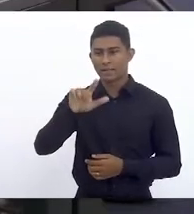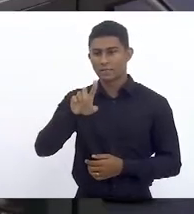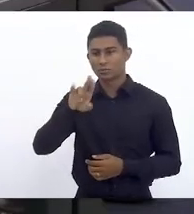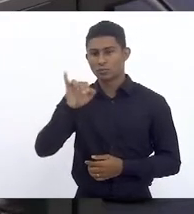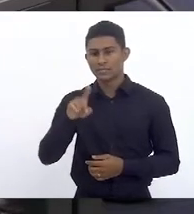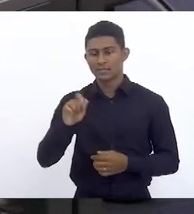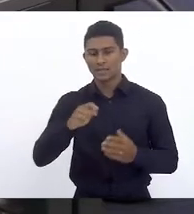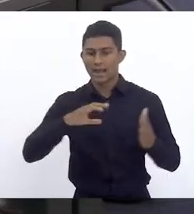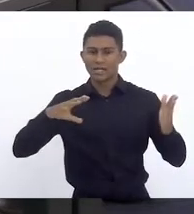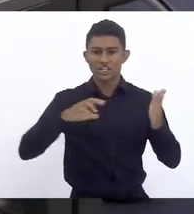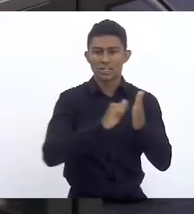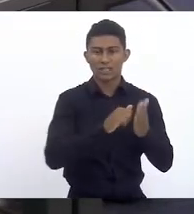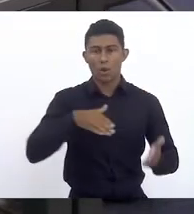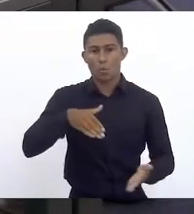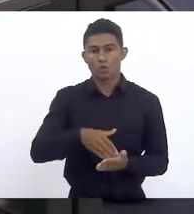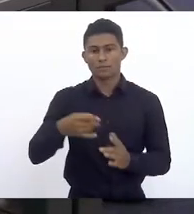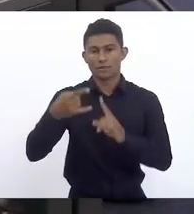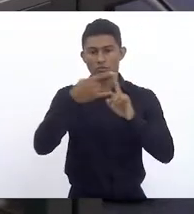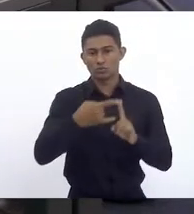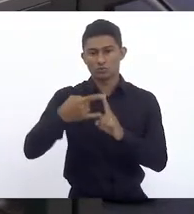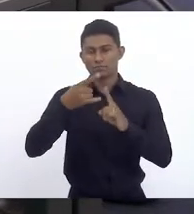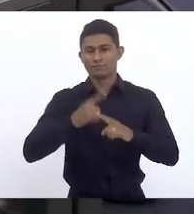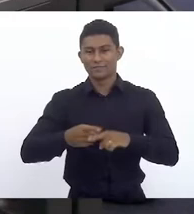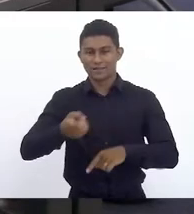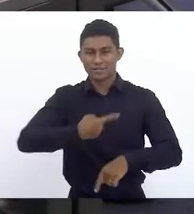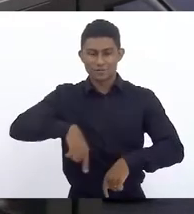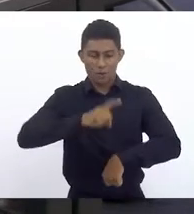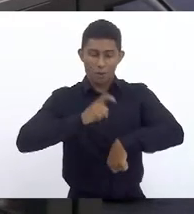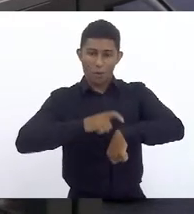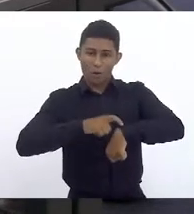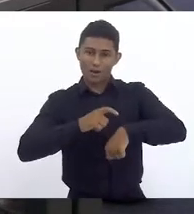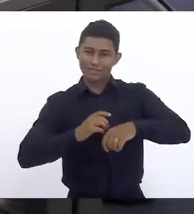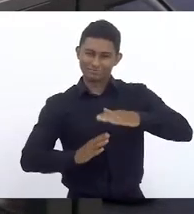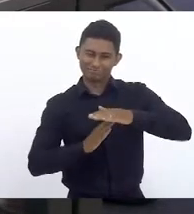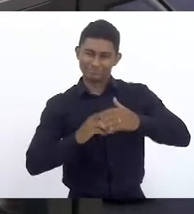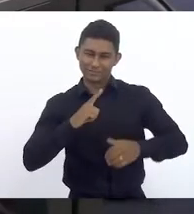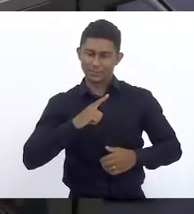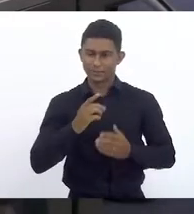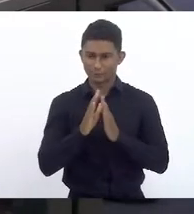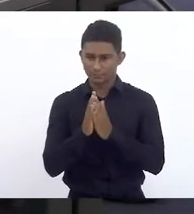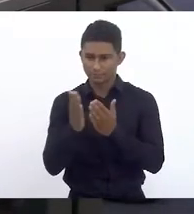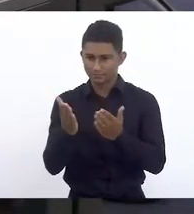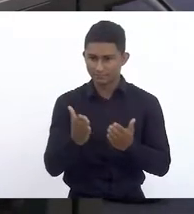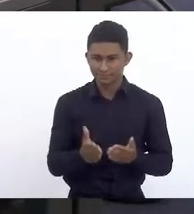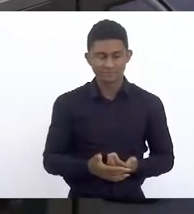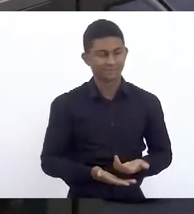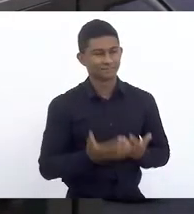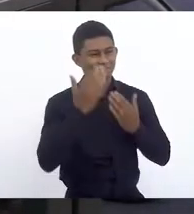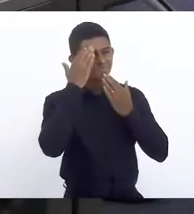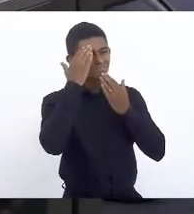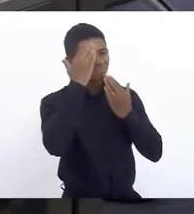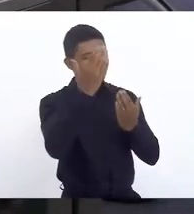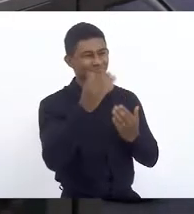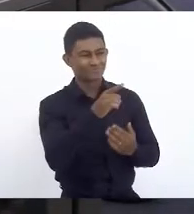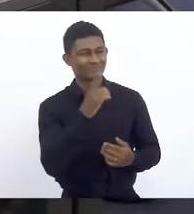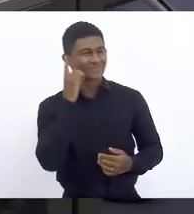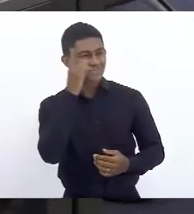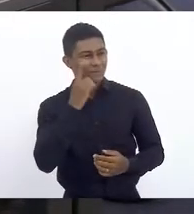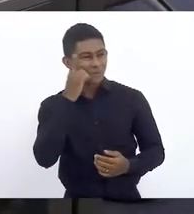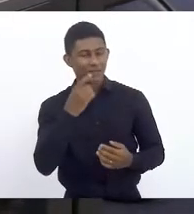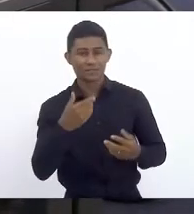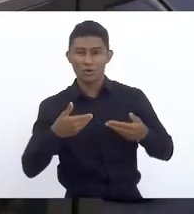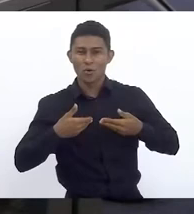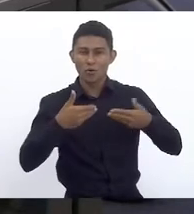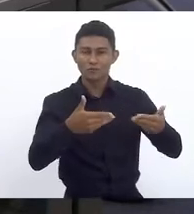inscrita do Zoom, porque a gente também tem hora para terminar. Por favor, Maria Luísa. Muito obrigada, deputado Osvaldo. Obrigada pelo convite